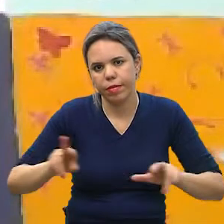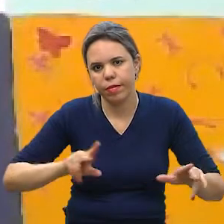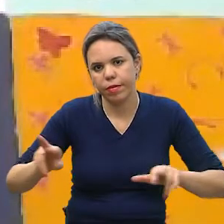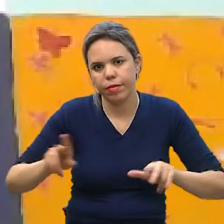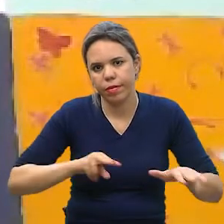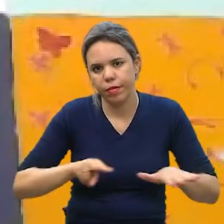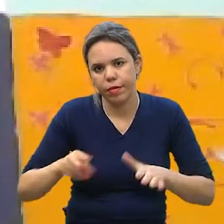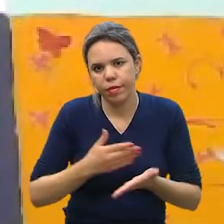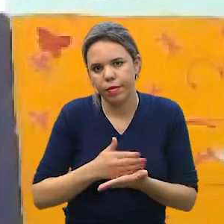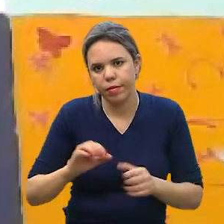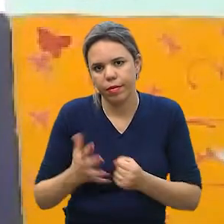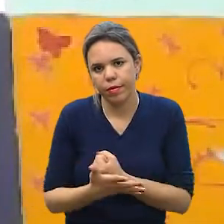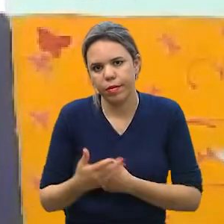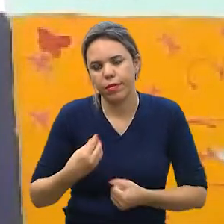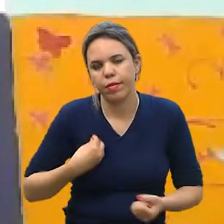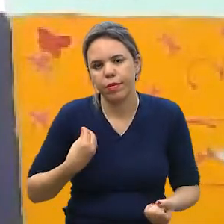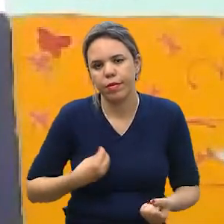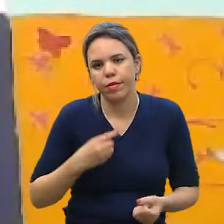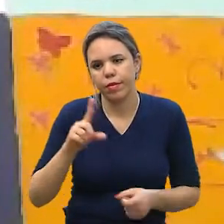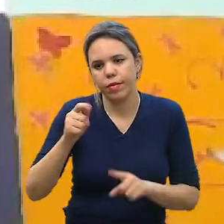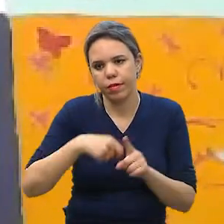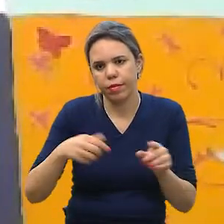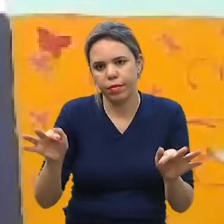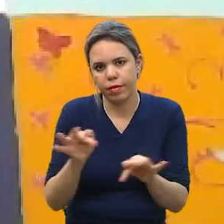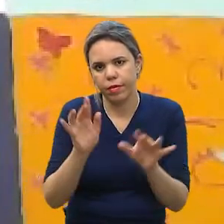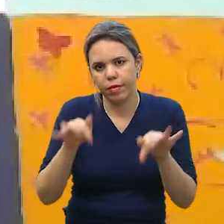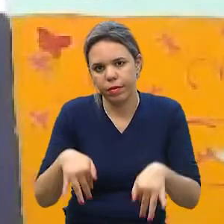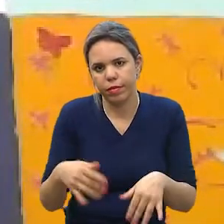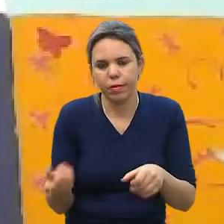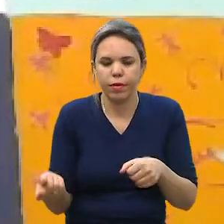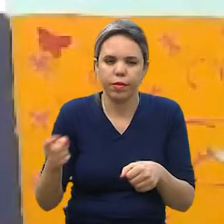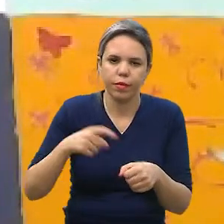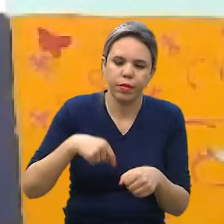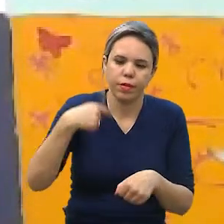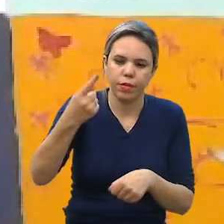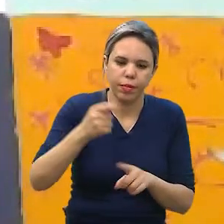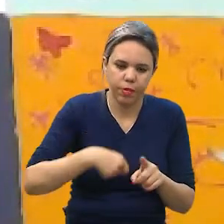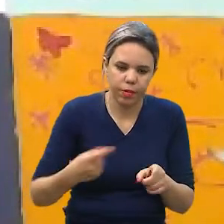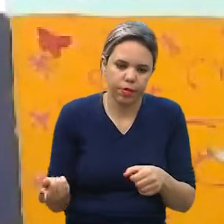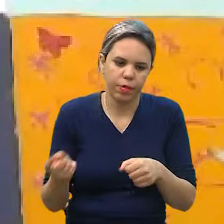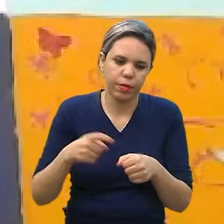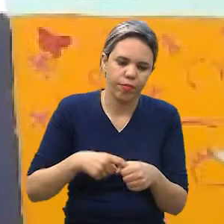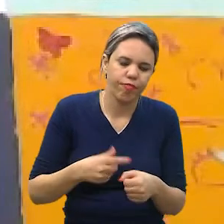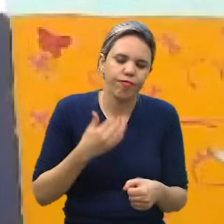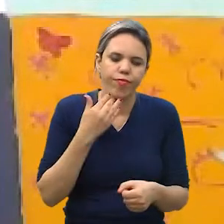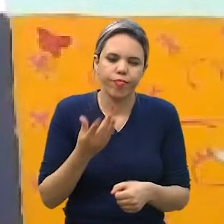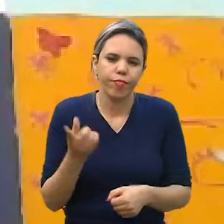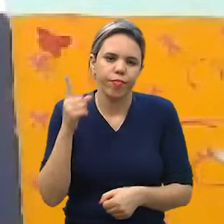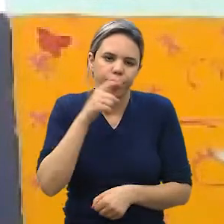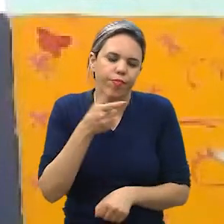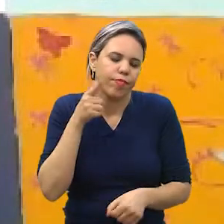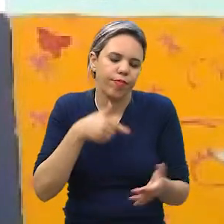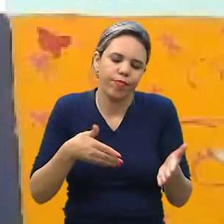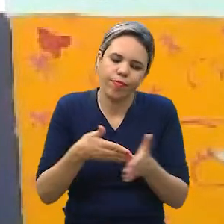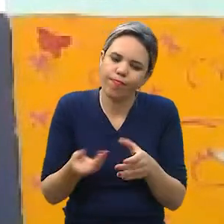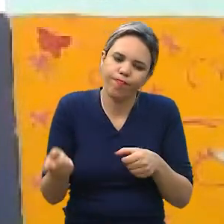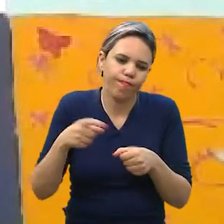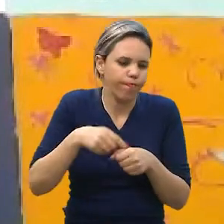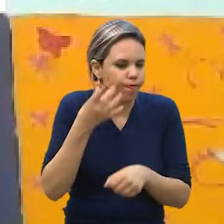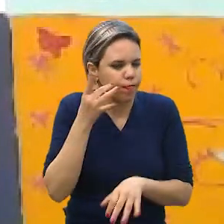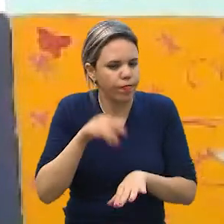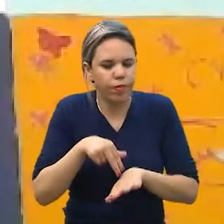porque desde o começo da pandemia a gente ficava, não, daqui a um mês vai passar, a gente retoma, né? E a gente não tem conseguido essa